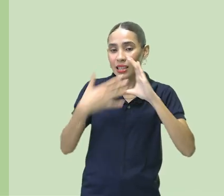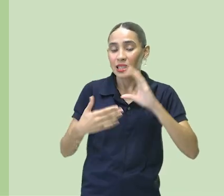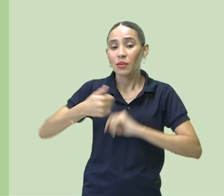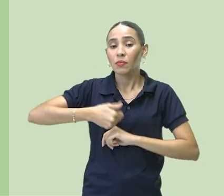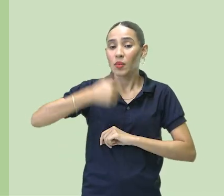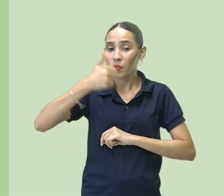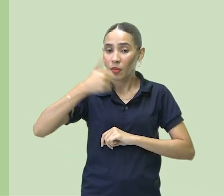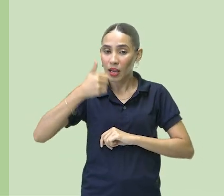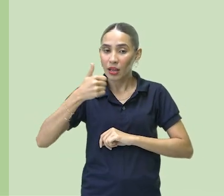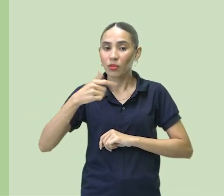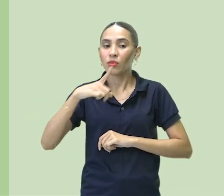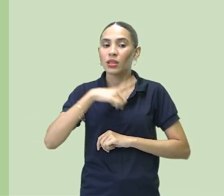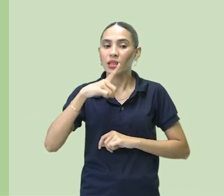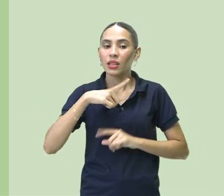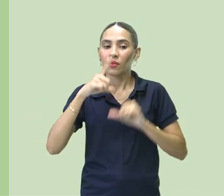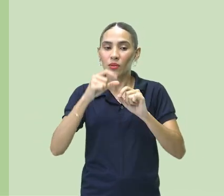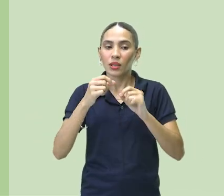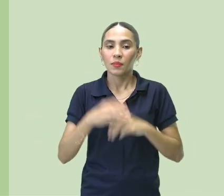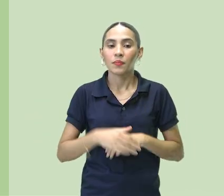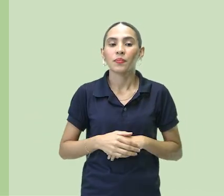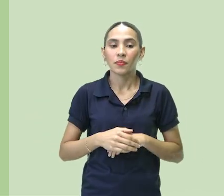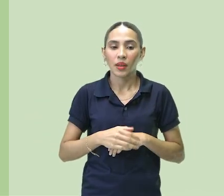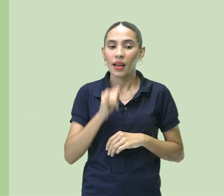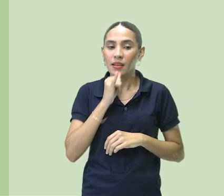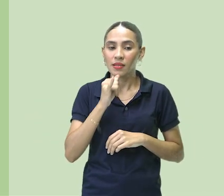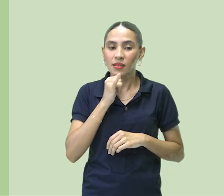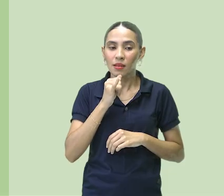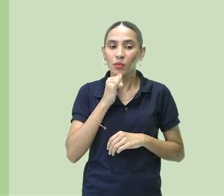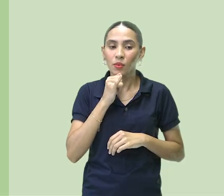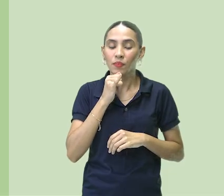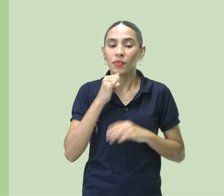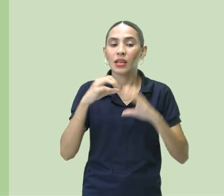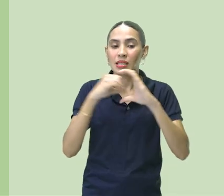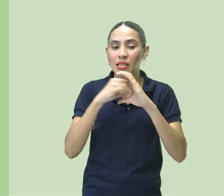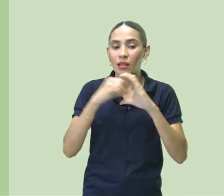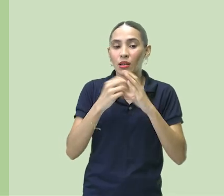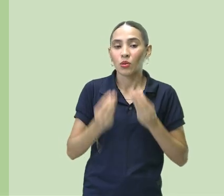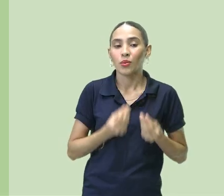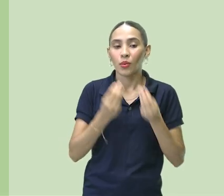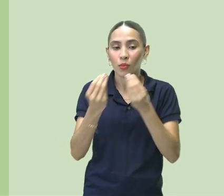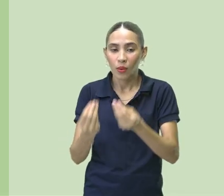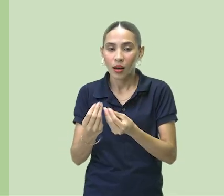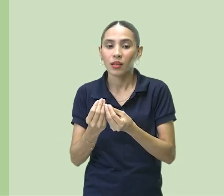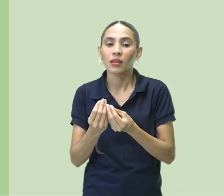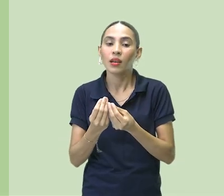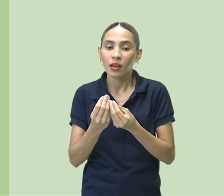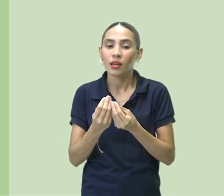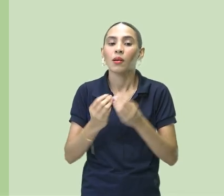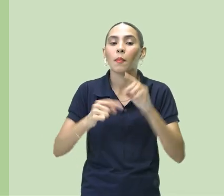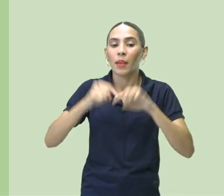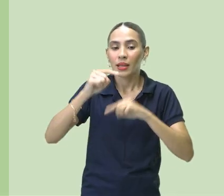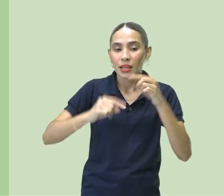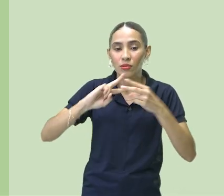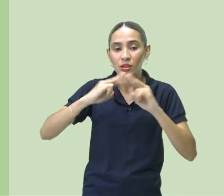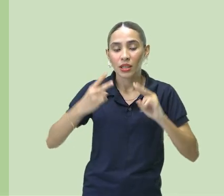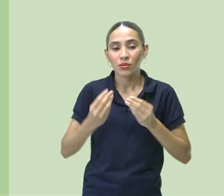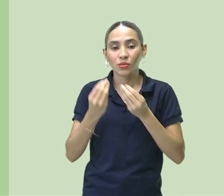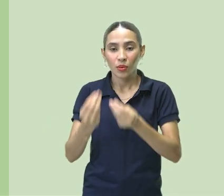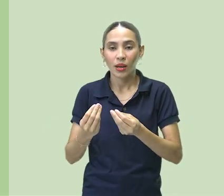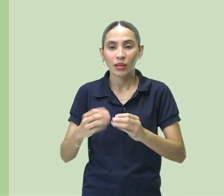daquele indivíduo que teve, né, as células doadas, né, as células com material genético